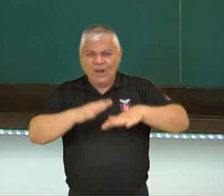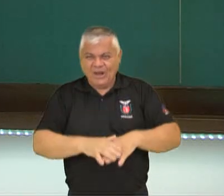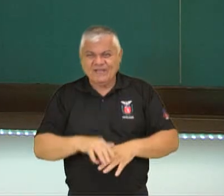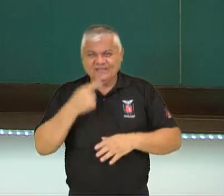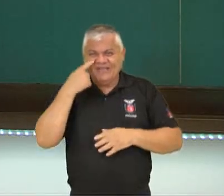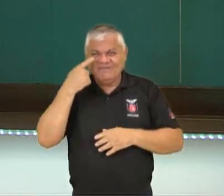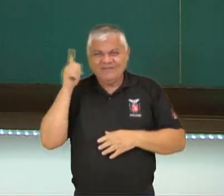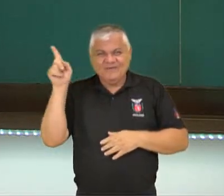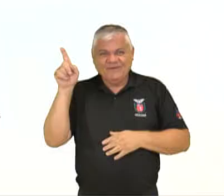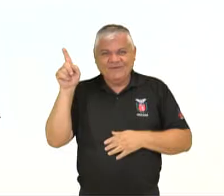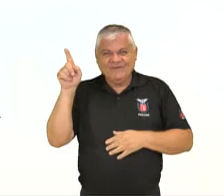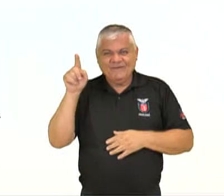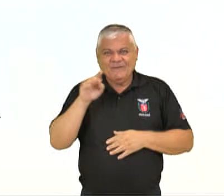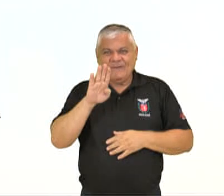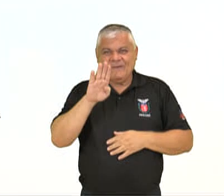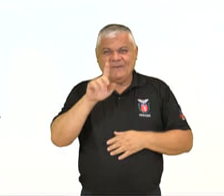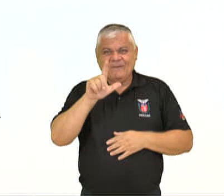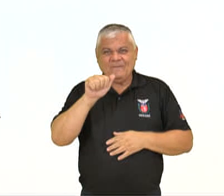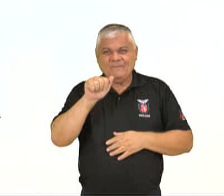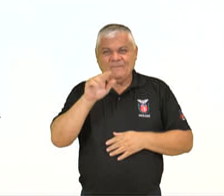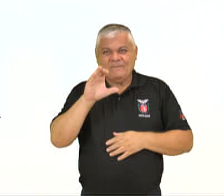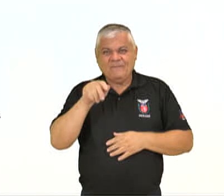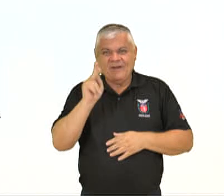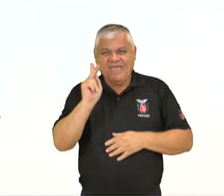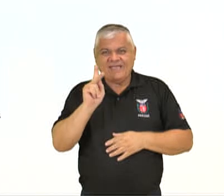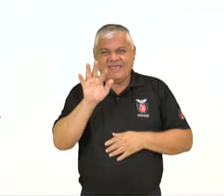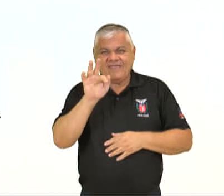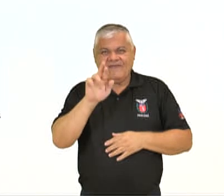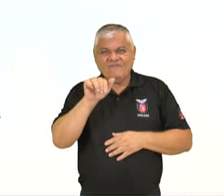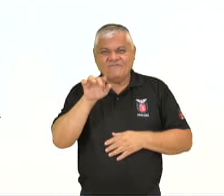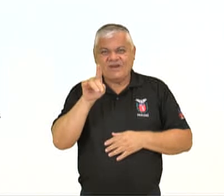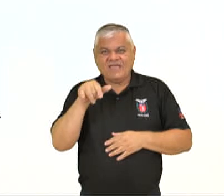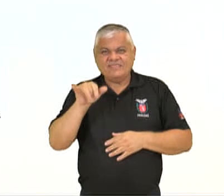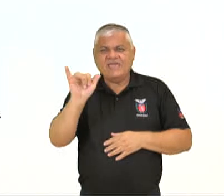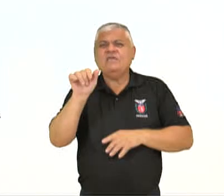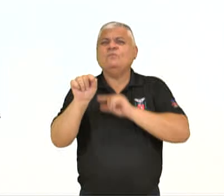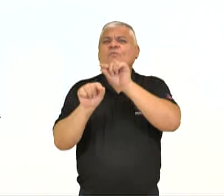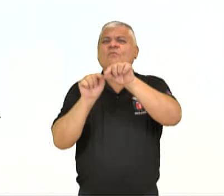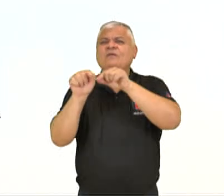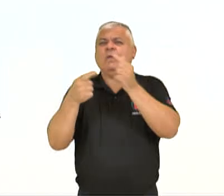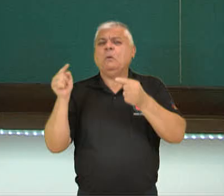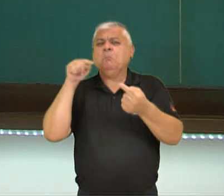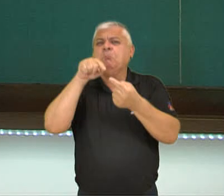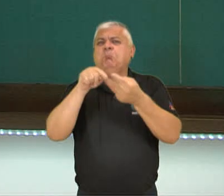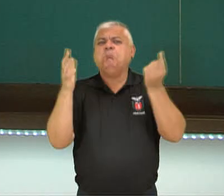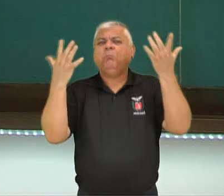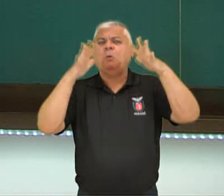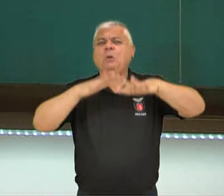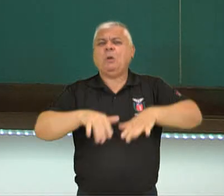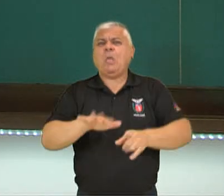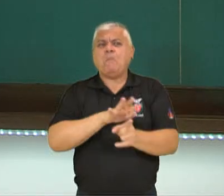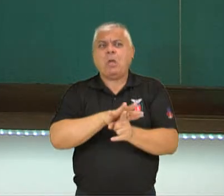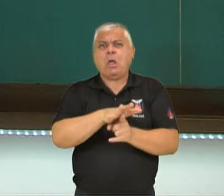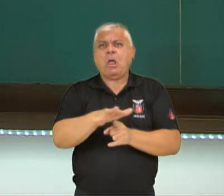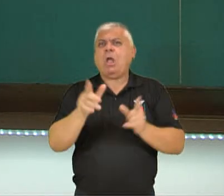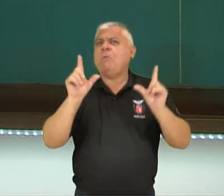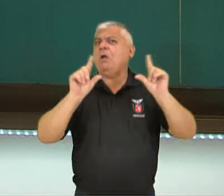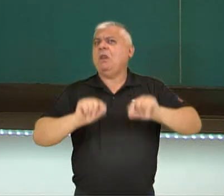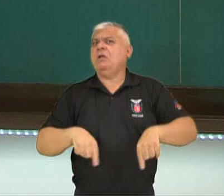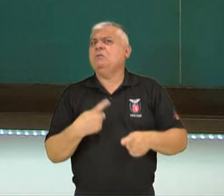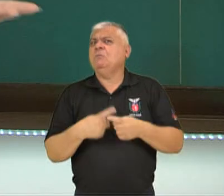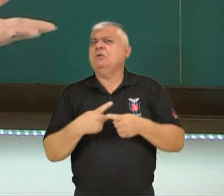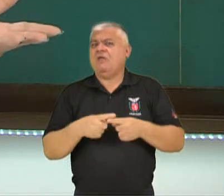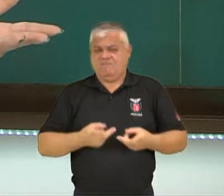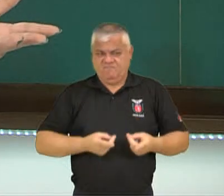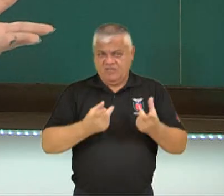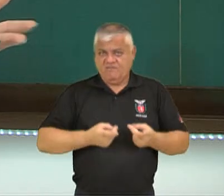Friday, Por que acontecem essas grandes promoções? Qual é o objetivo dessas grandes promoções?